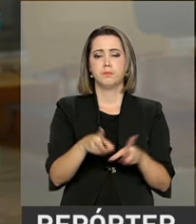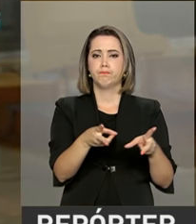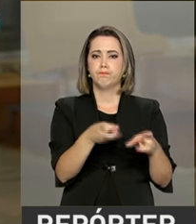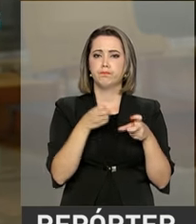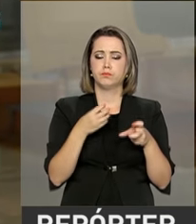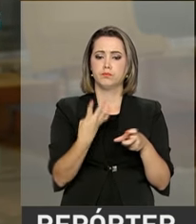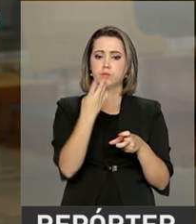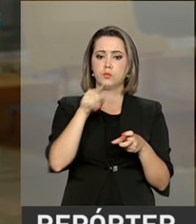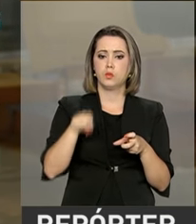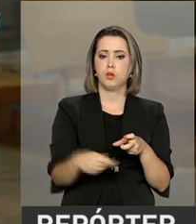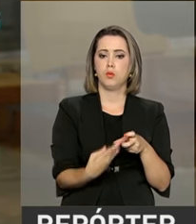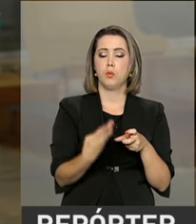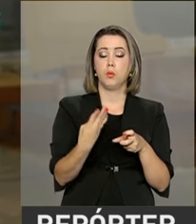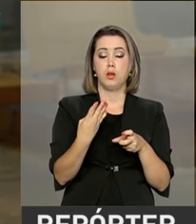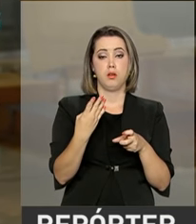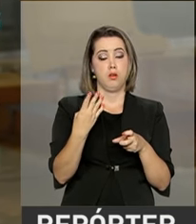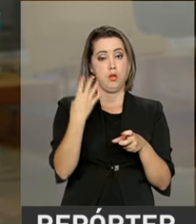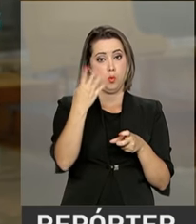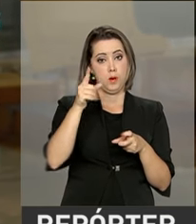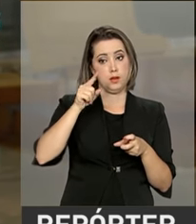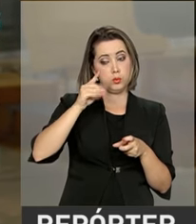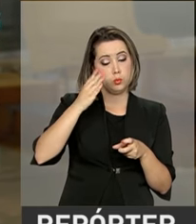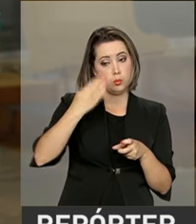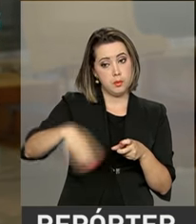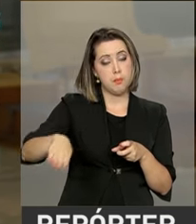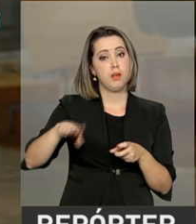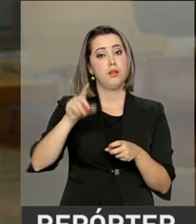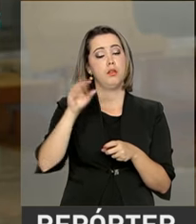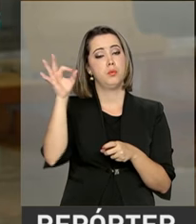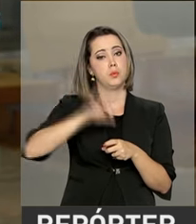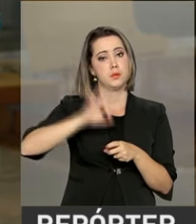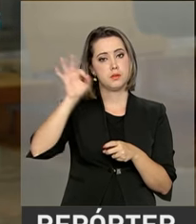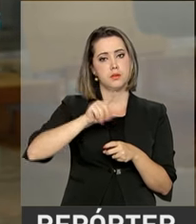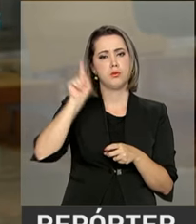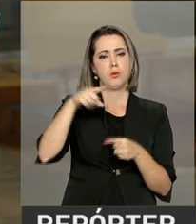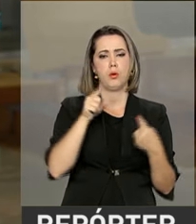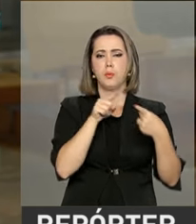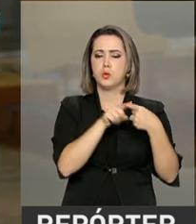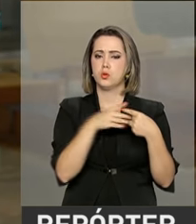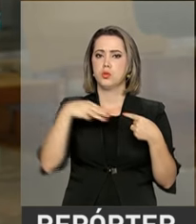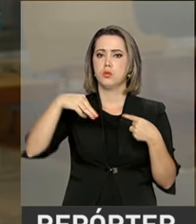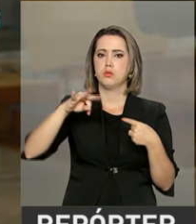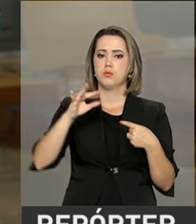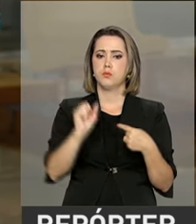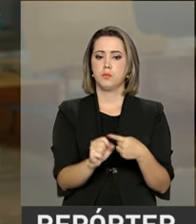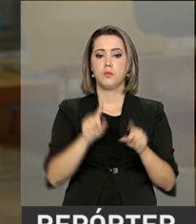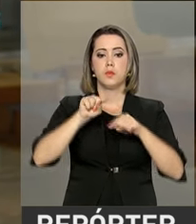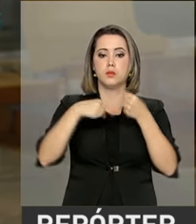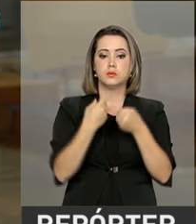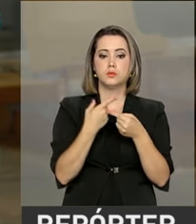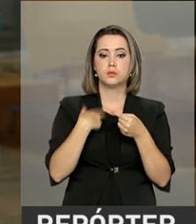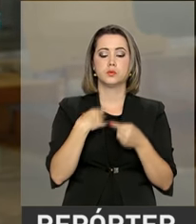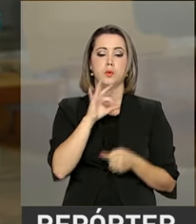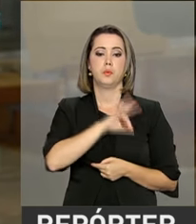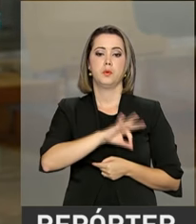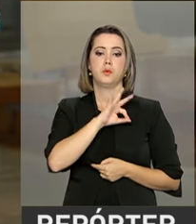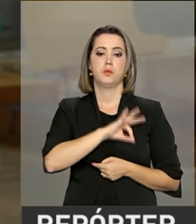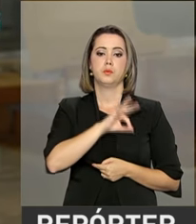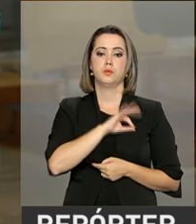em 4,5%, que é o centro da meta definido pelo Banco Central, e o salário mínimo no ano que vem será de